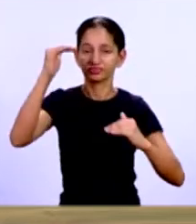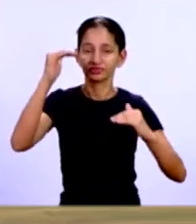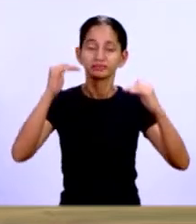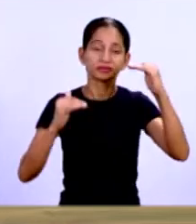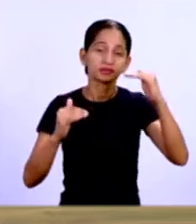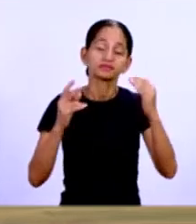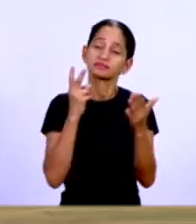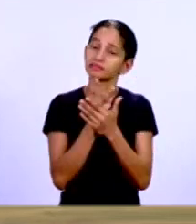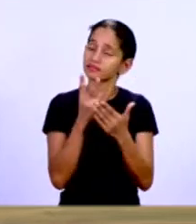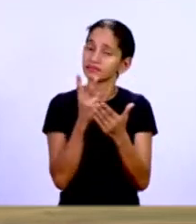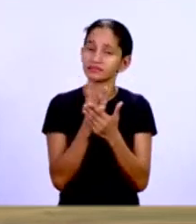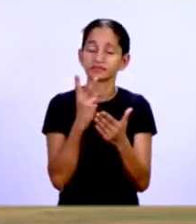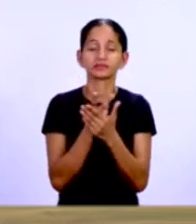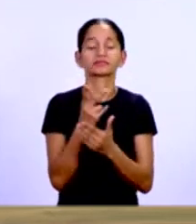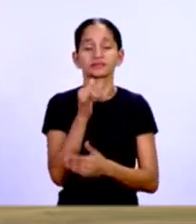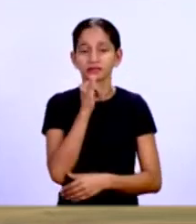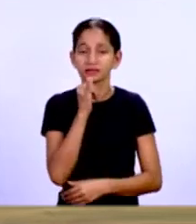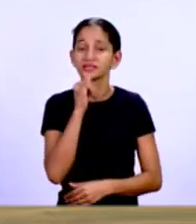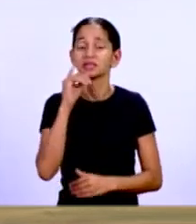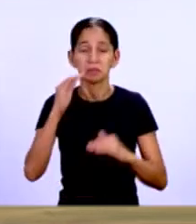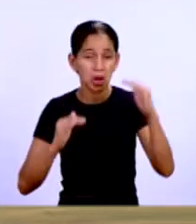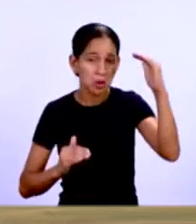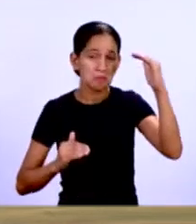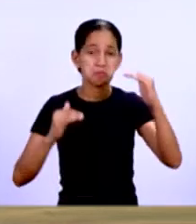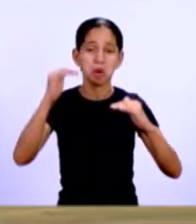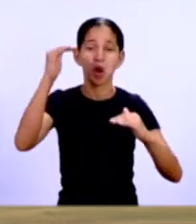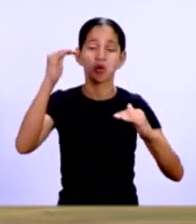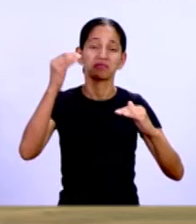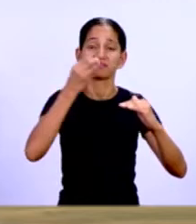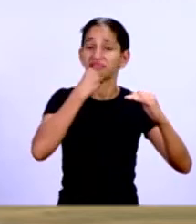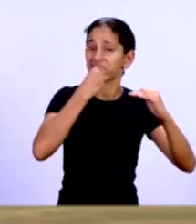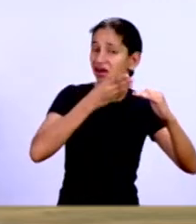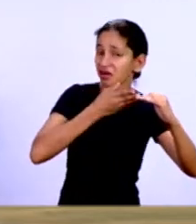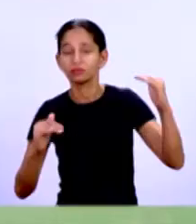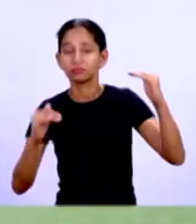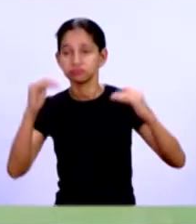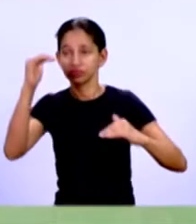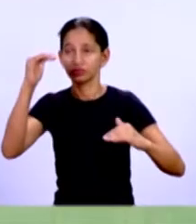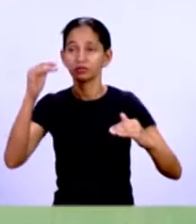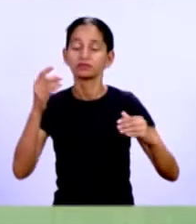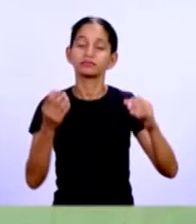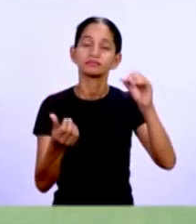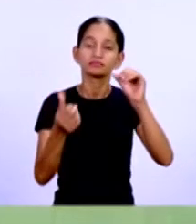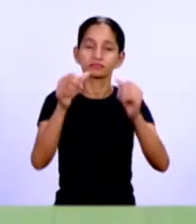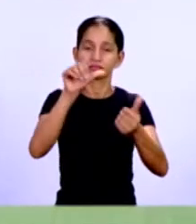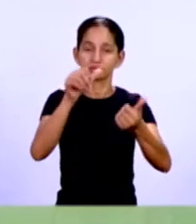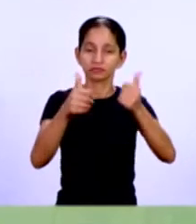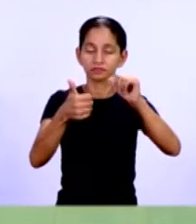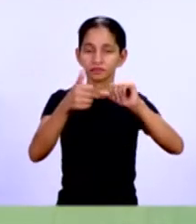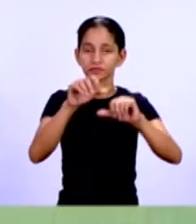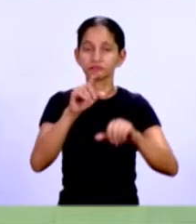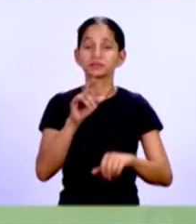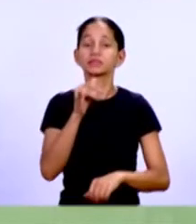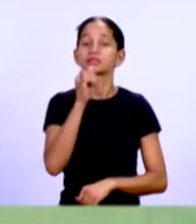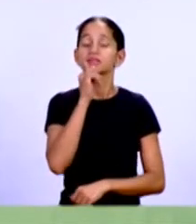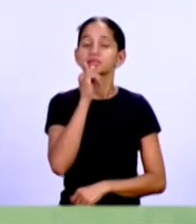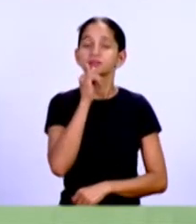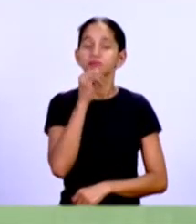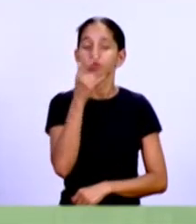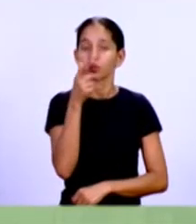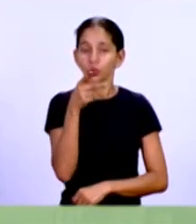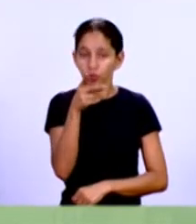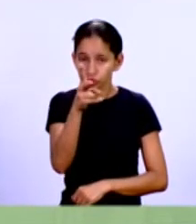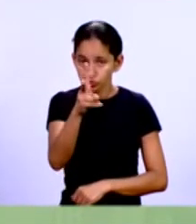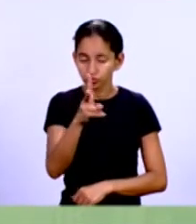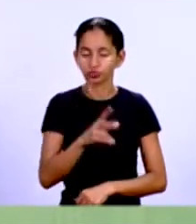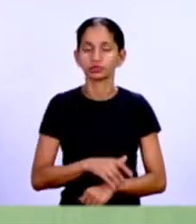venha te prejudicar, nesse caso seria alto, porque o controle é muito fraco. Ótimo. E a gente continua analisando, por exemplo, o risco. É